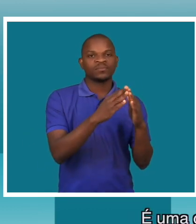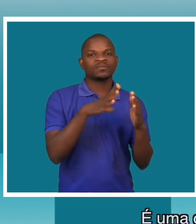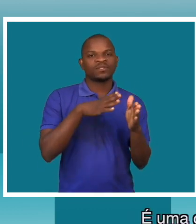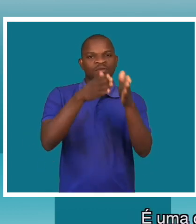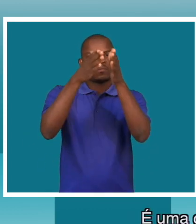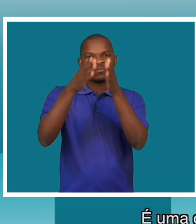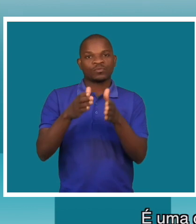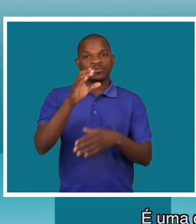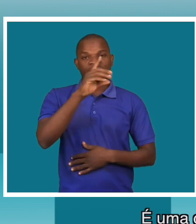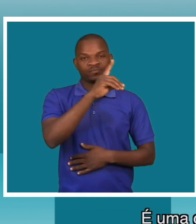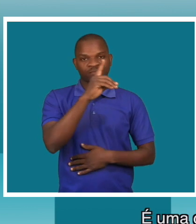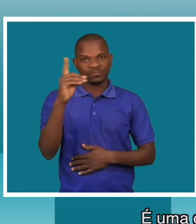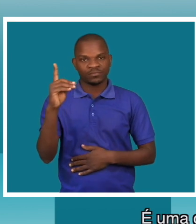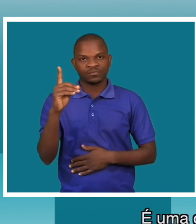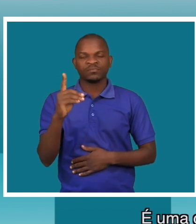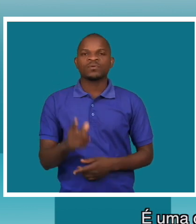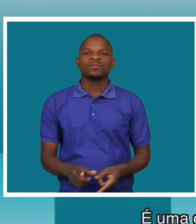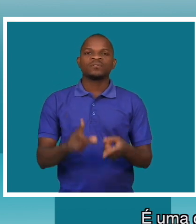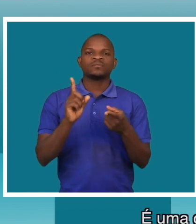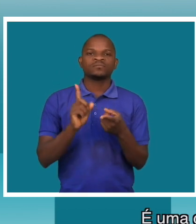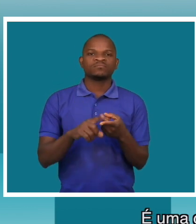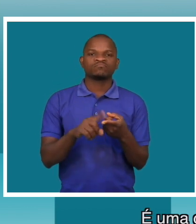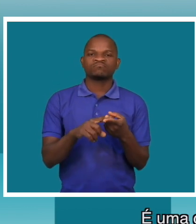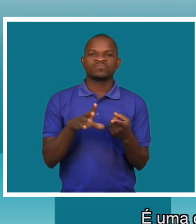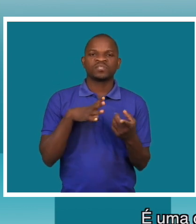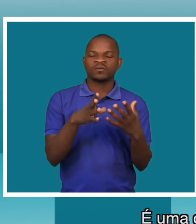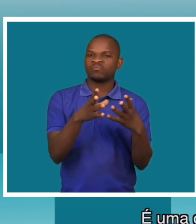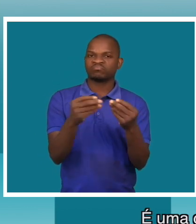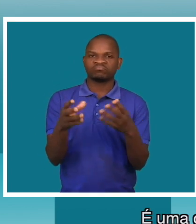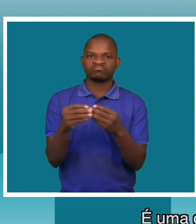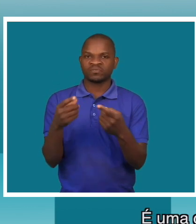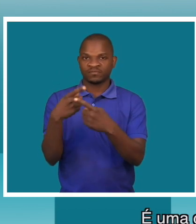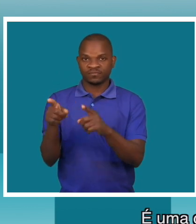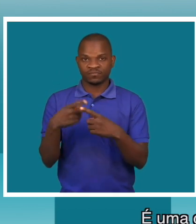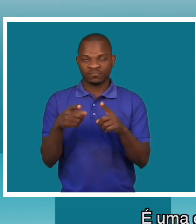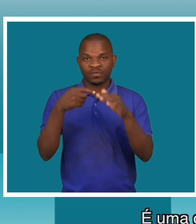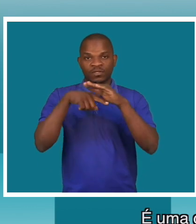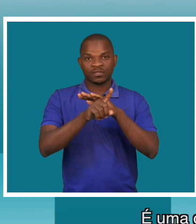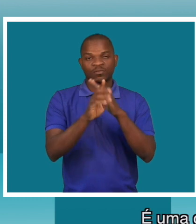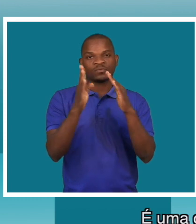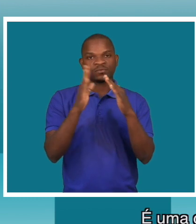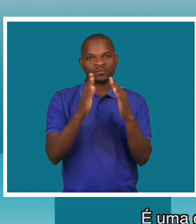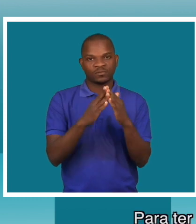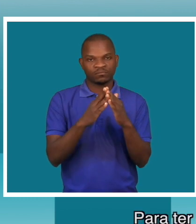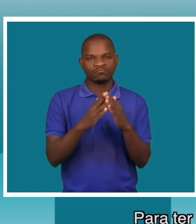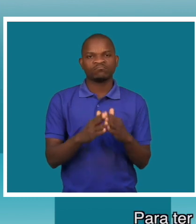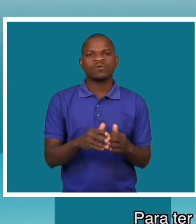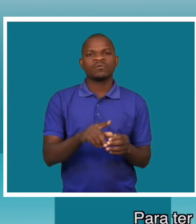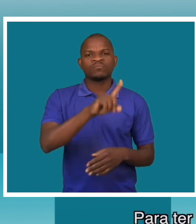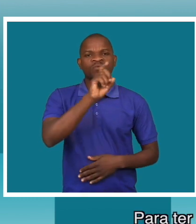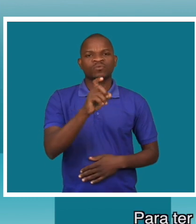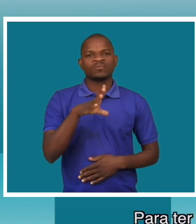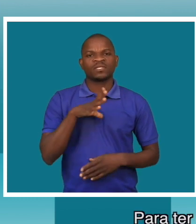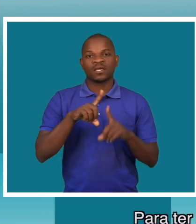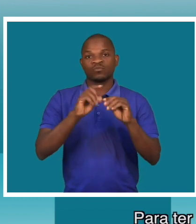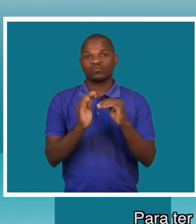pessoa que é deficiente e as tufas que estão aí dentro. Para ter